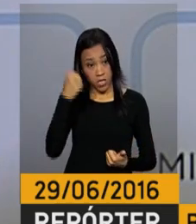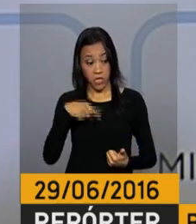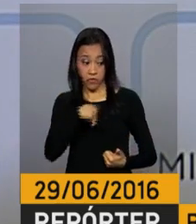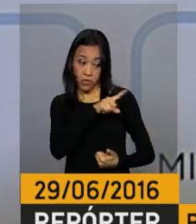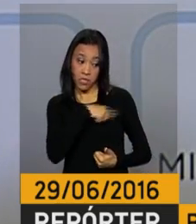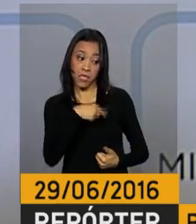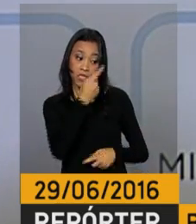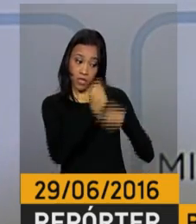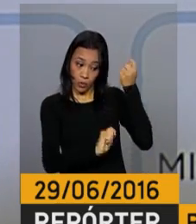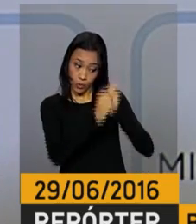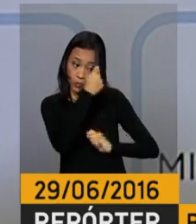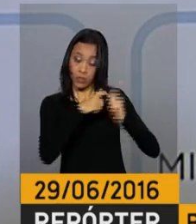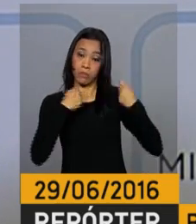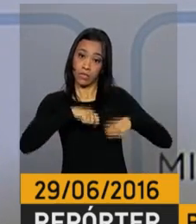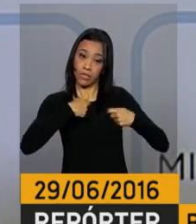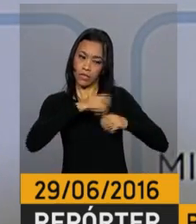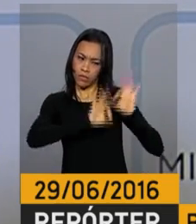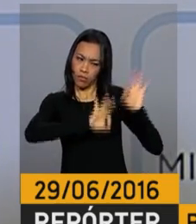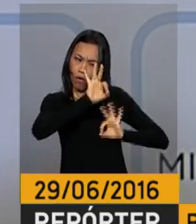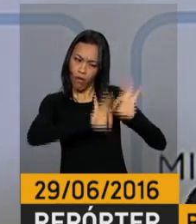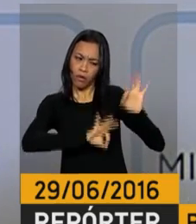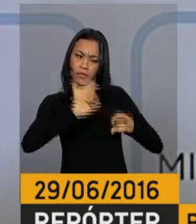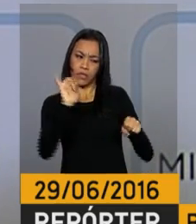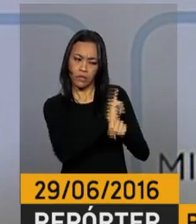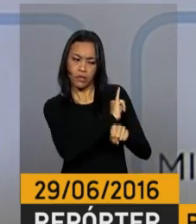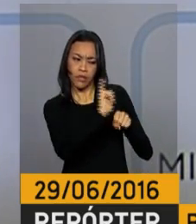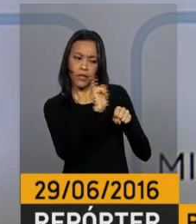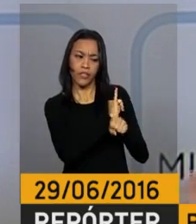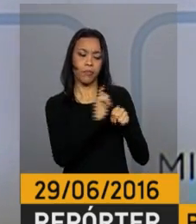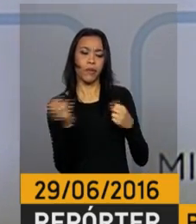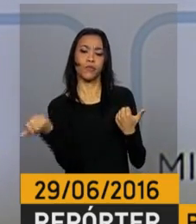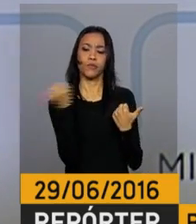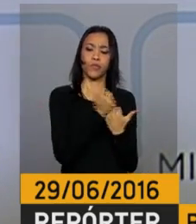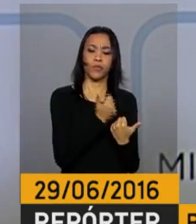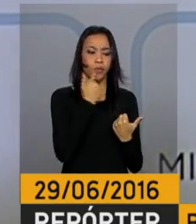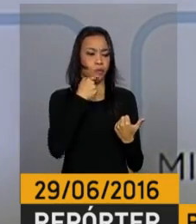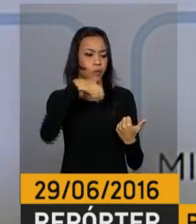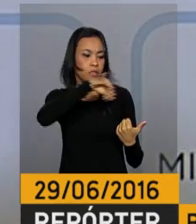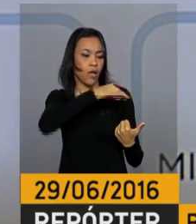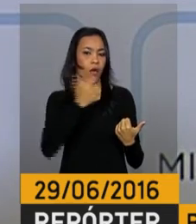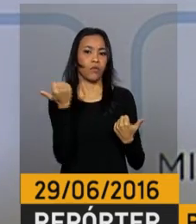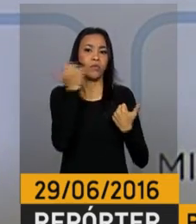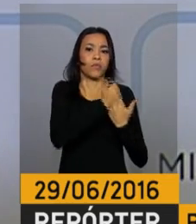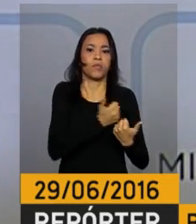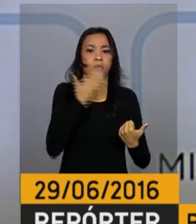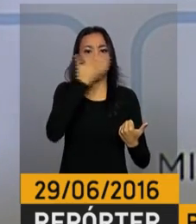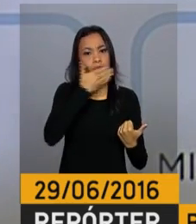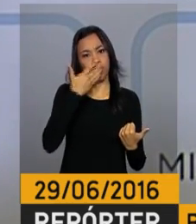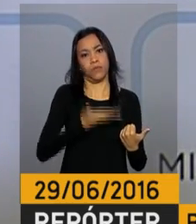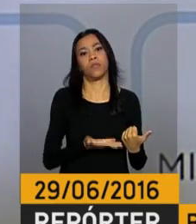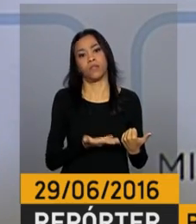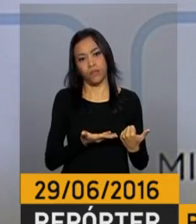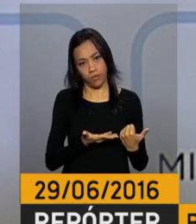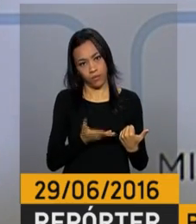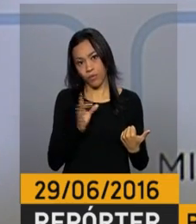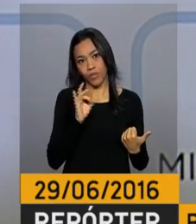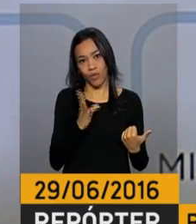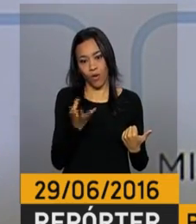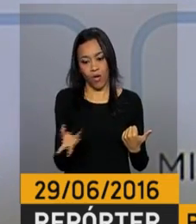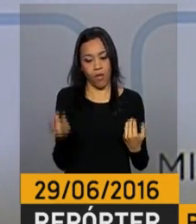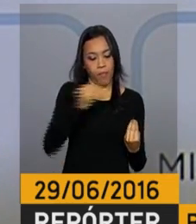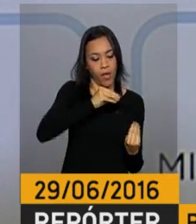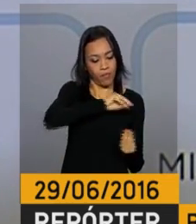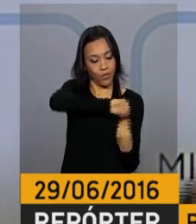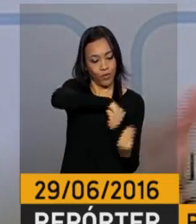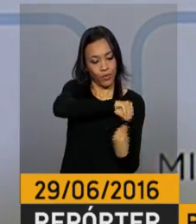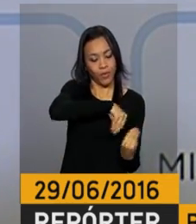desenvolver técnicas para substituir o sal e o açúcar porque não é só o o adicionar eles têm